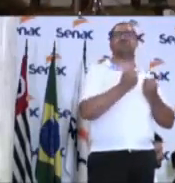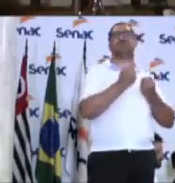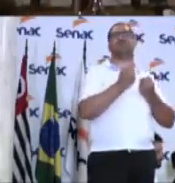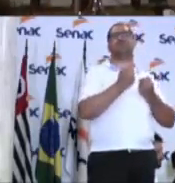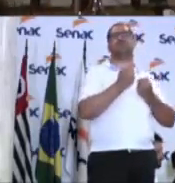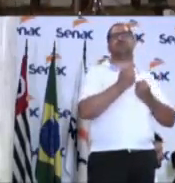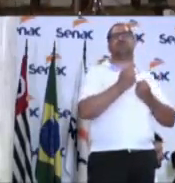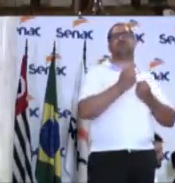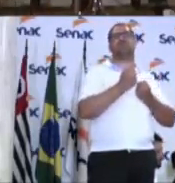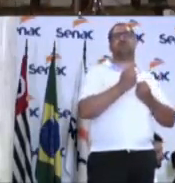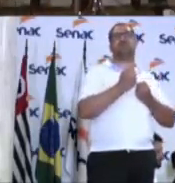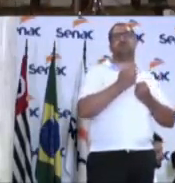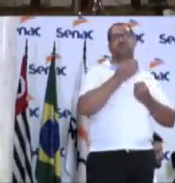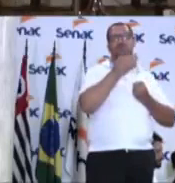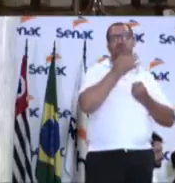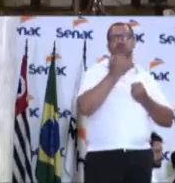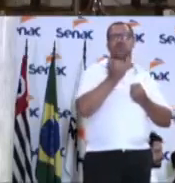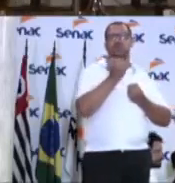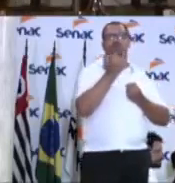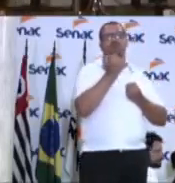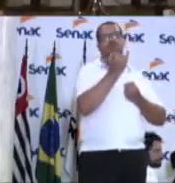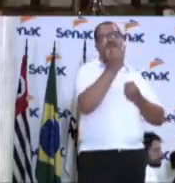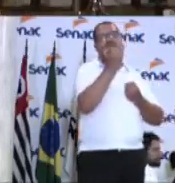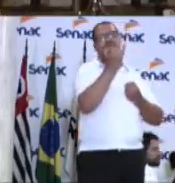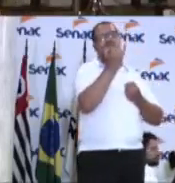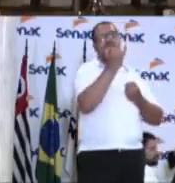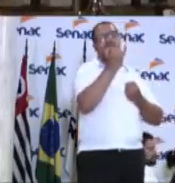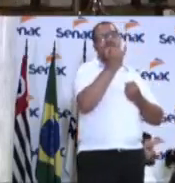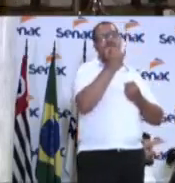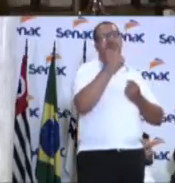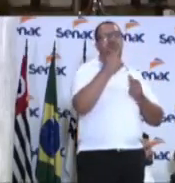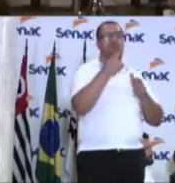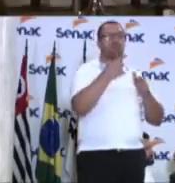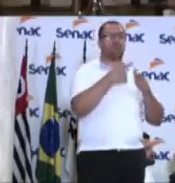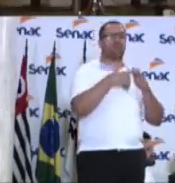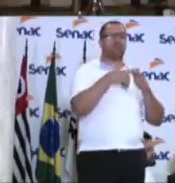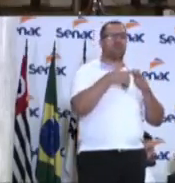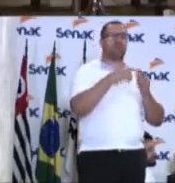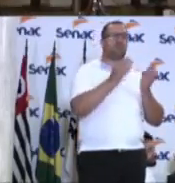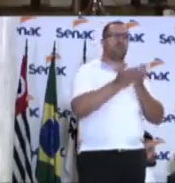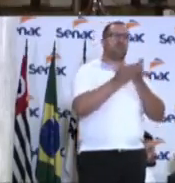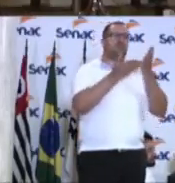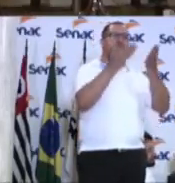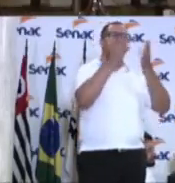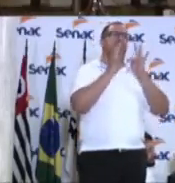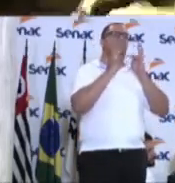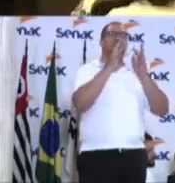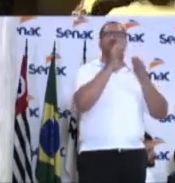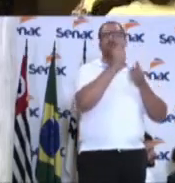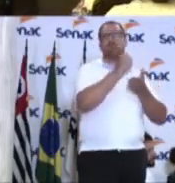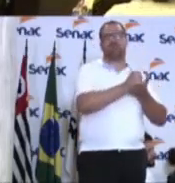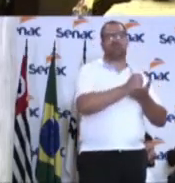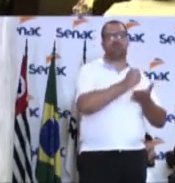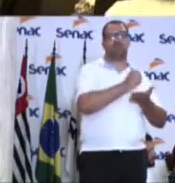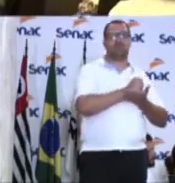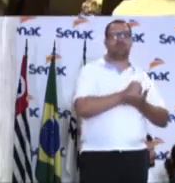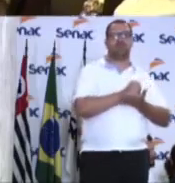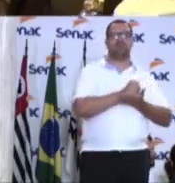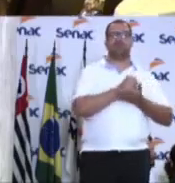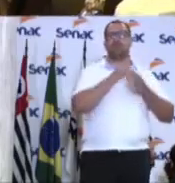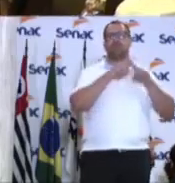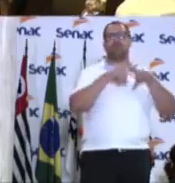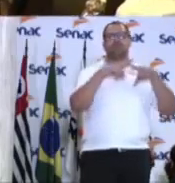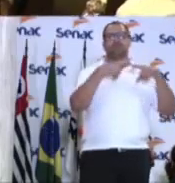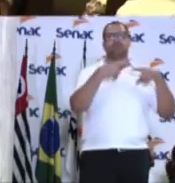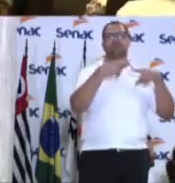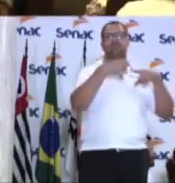mim é um ponto essencial. A expectativa de ter um viral ou de ter uma coisa que seja maravilhosa é muito grande, e todas as marcas estão demandando isso, mas na hora